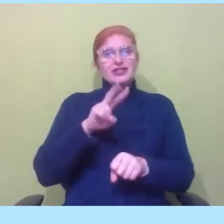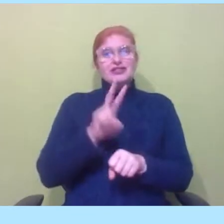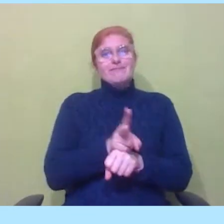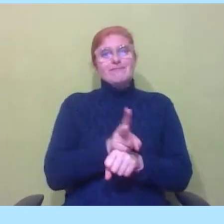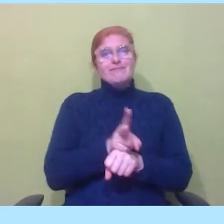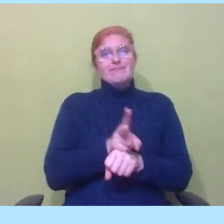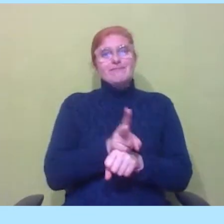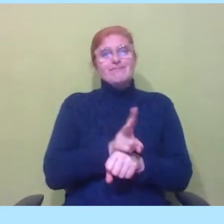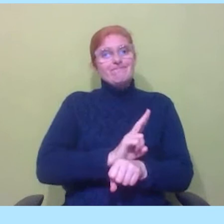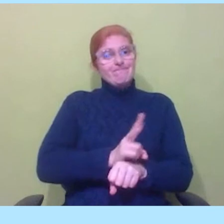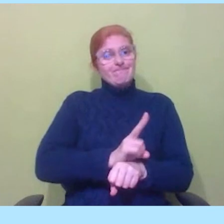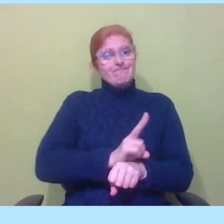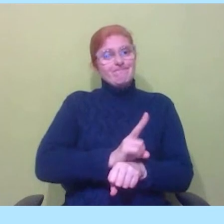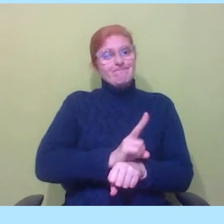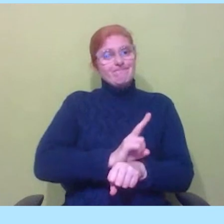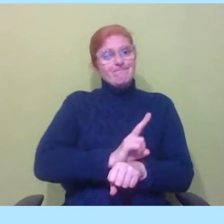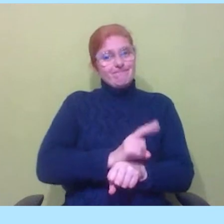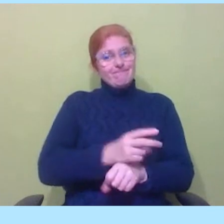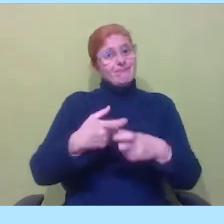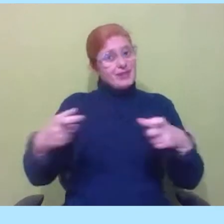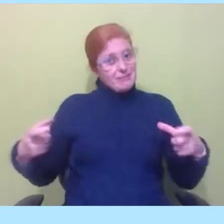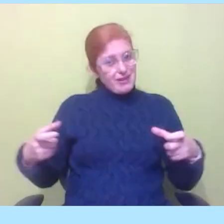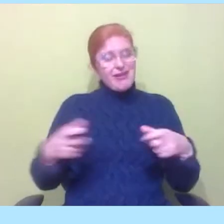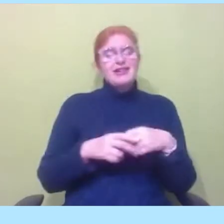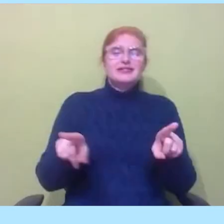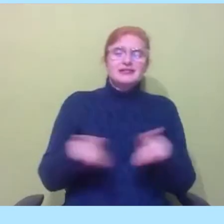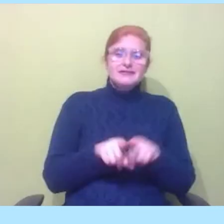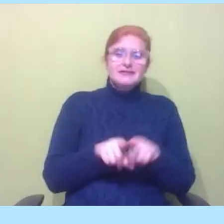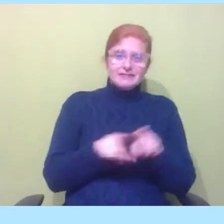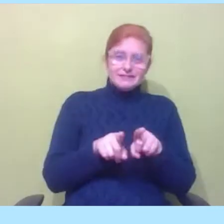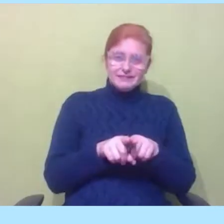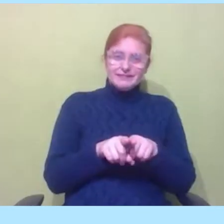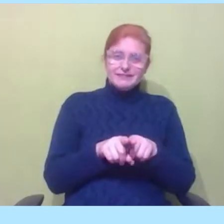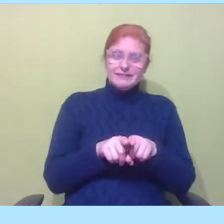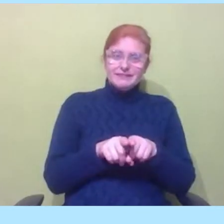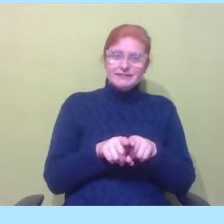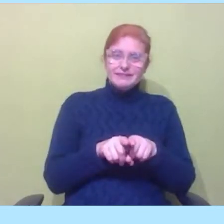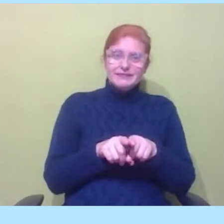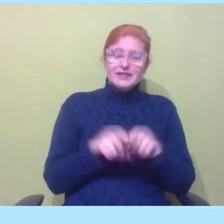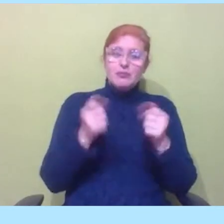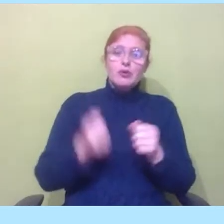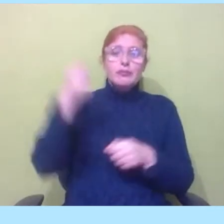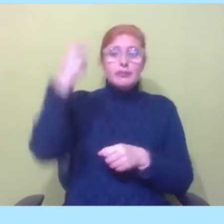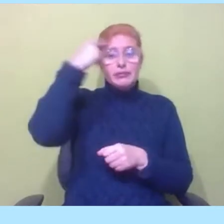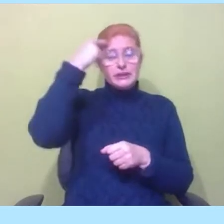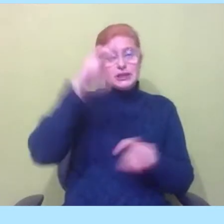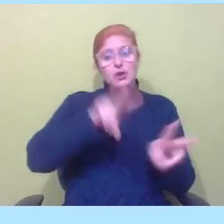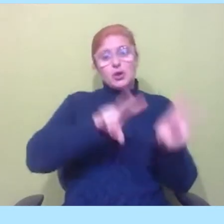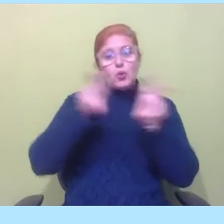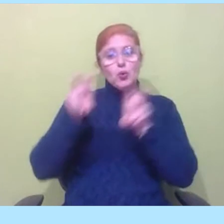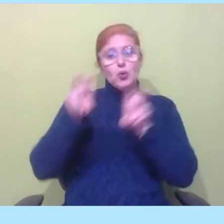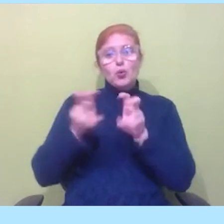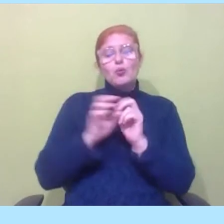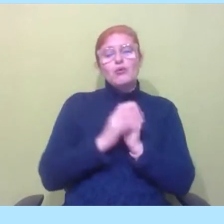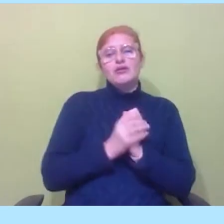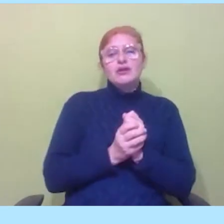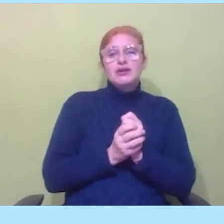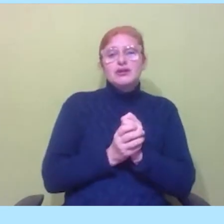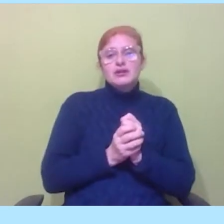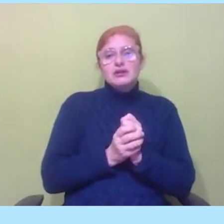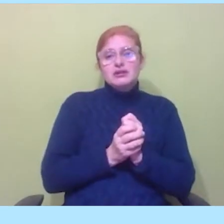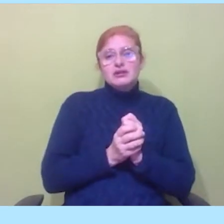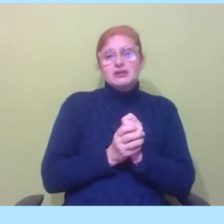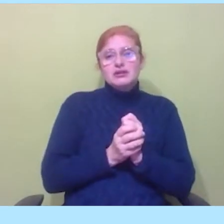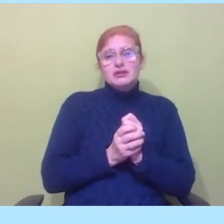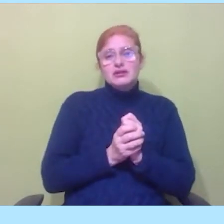muito. Além disso, a gente pode pensar em todas essas questões que né, a própria